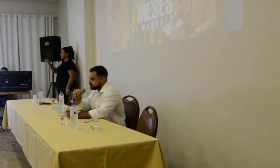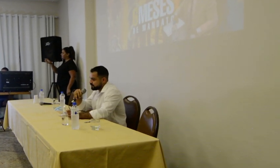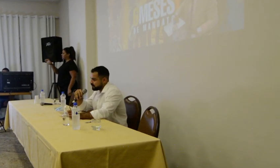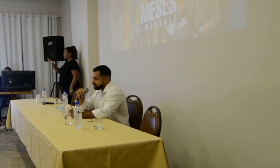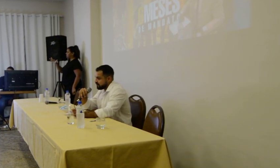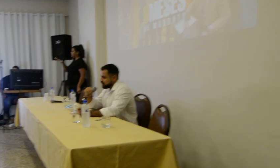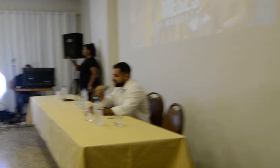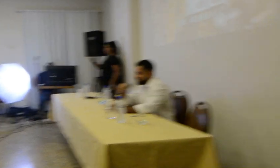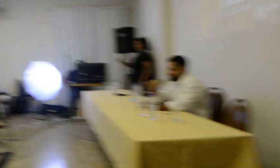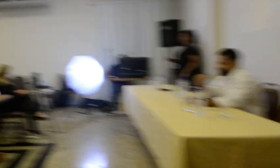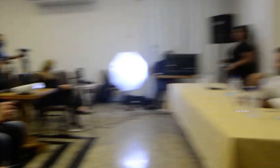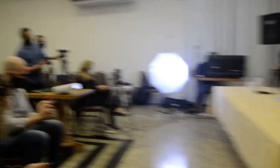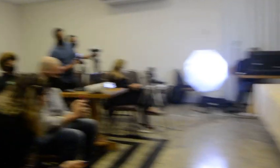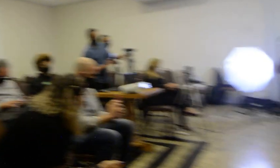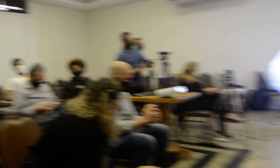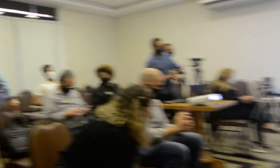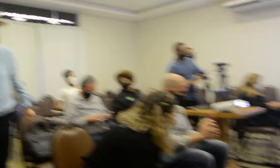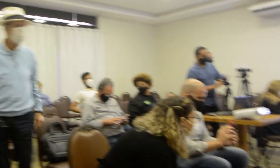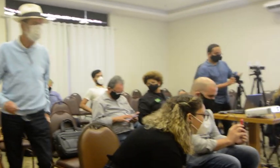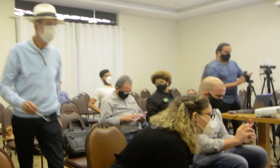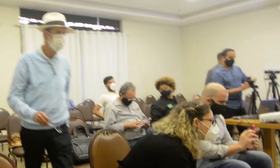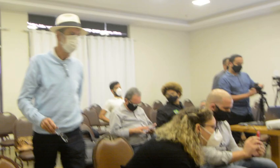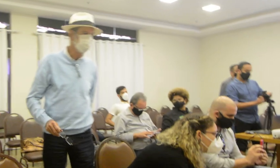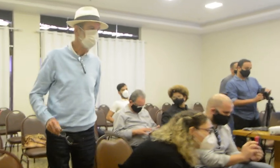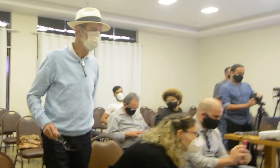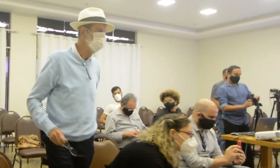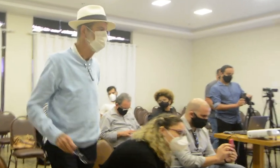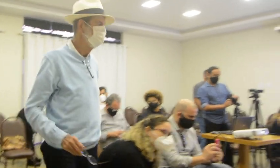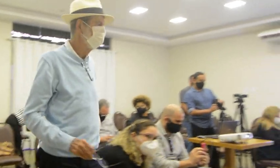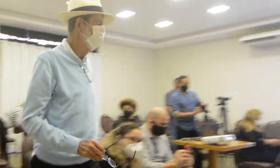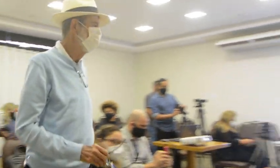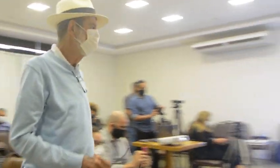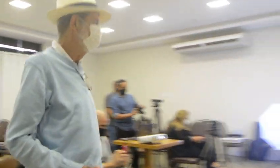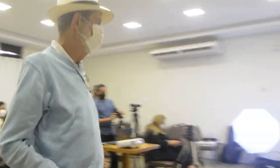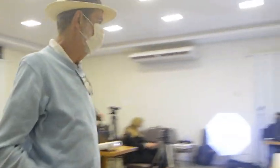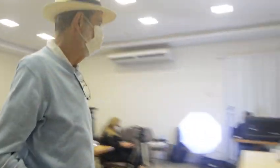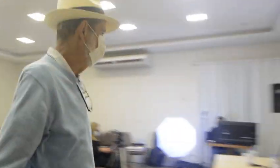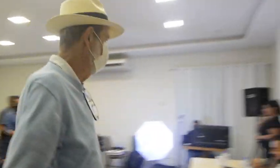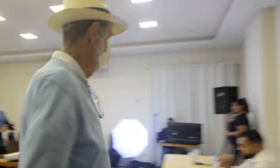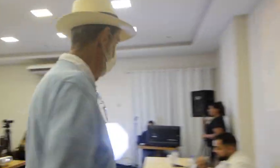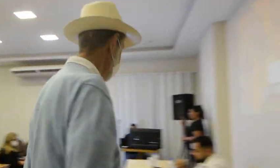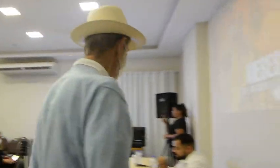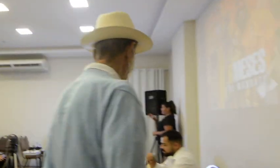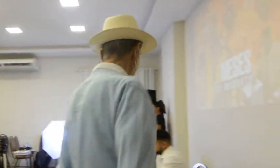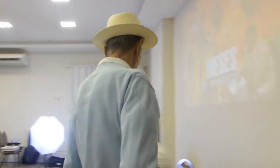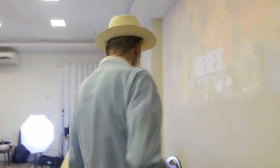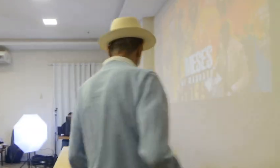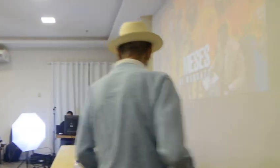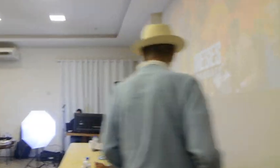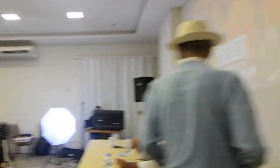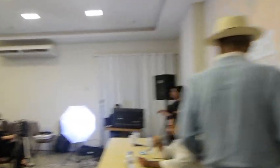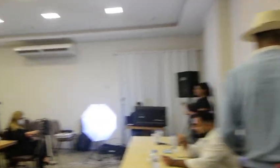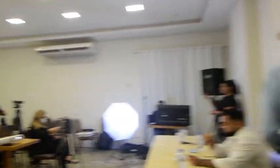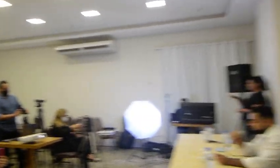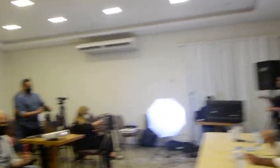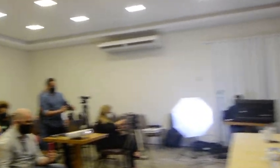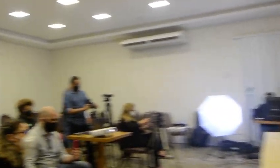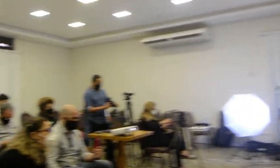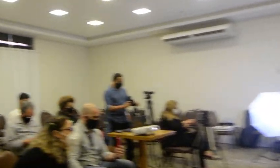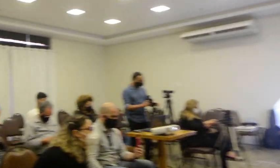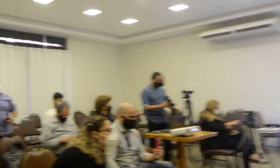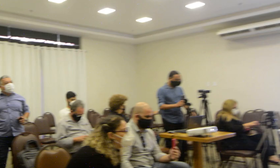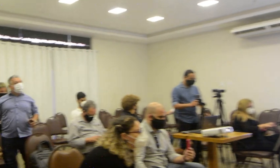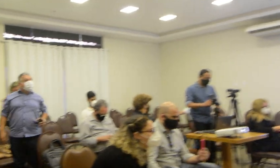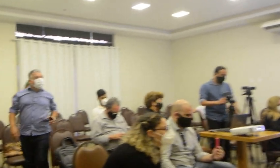presente, o ex-deputado, meu querido amigo Jânio Mendes, também está aqui presente para a mesa. Eu estou